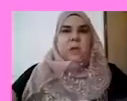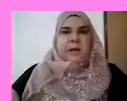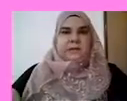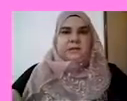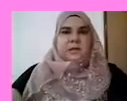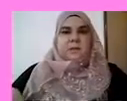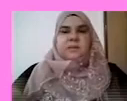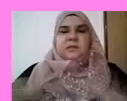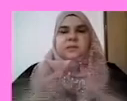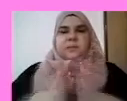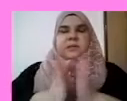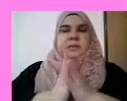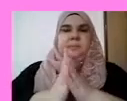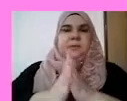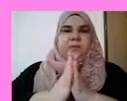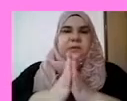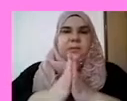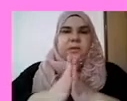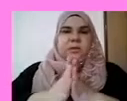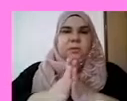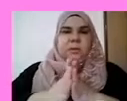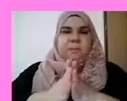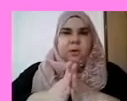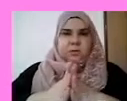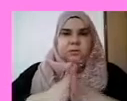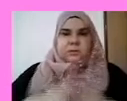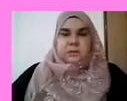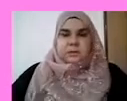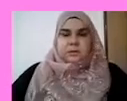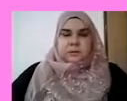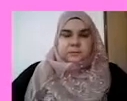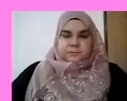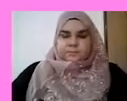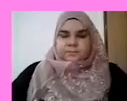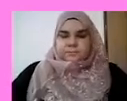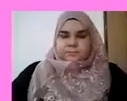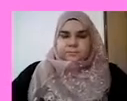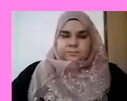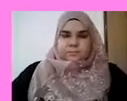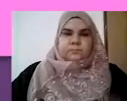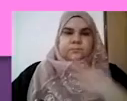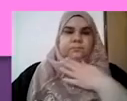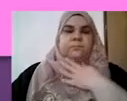exatamente iguais, mas eles podem ser perfeitamente sobrepostos.